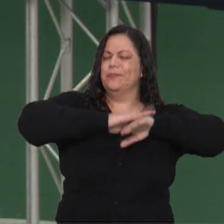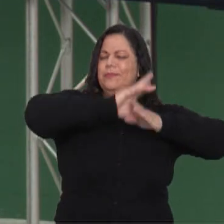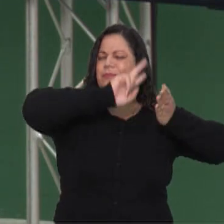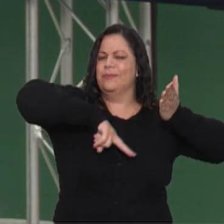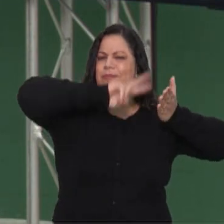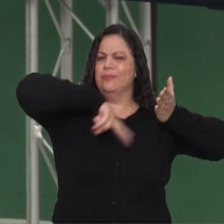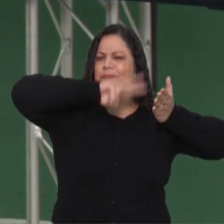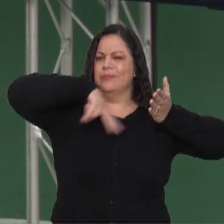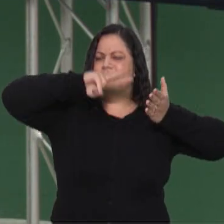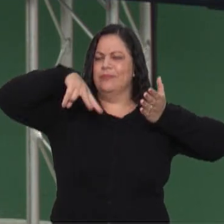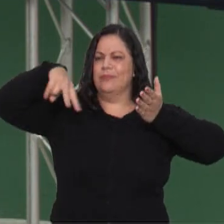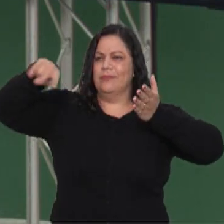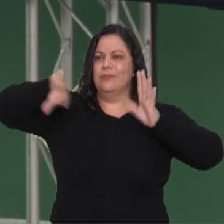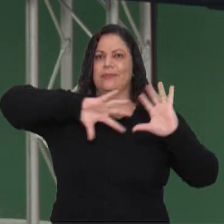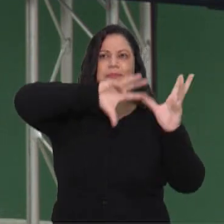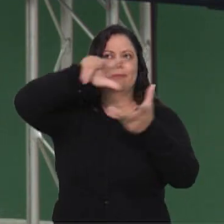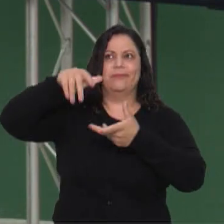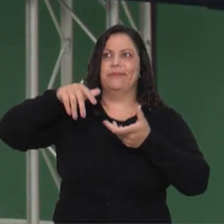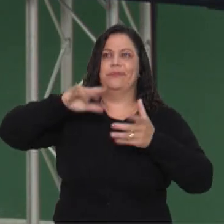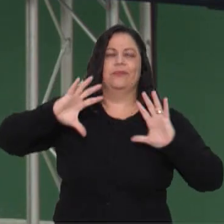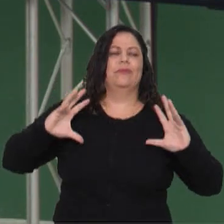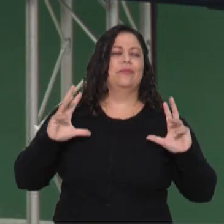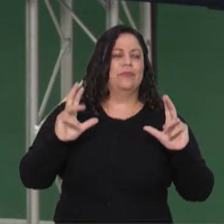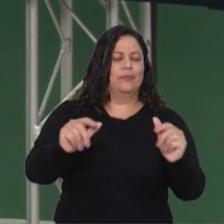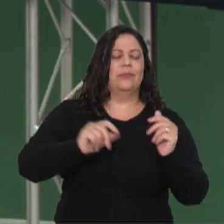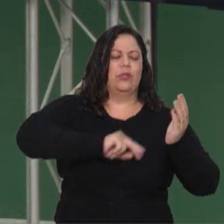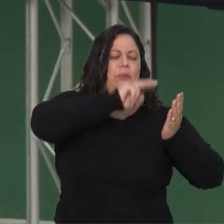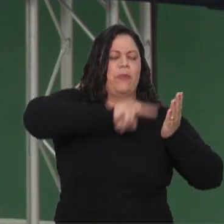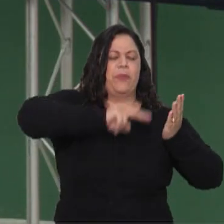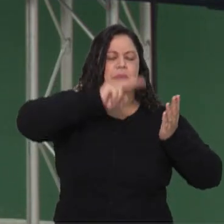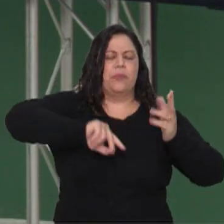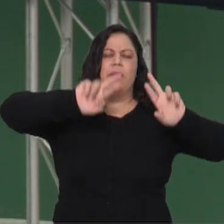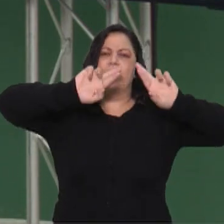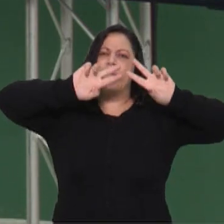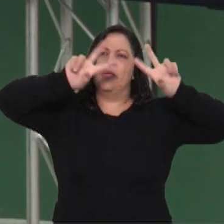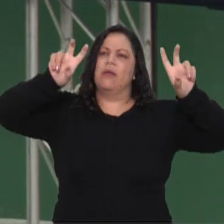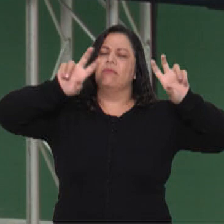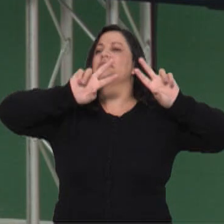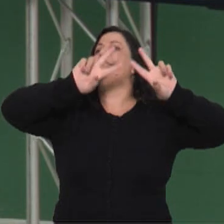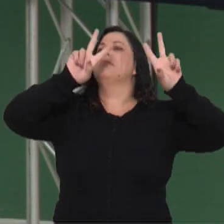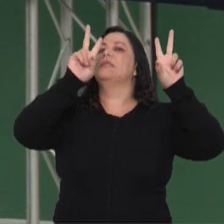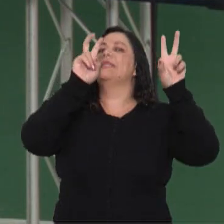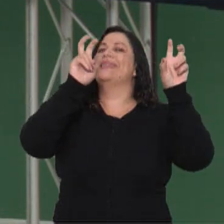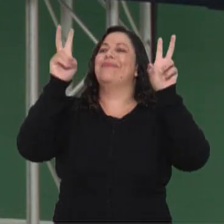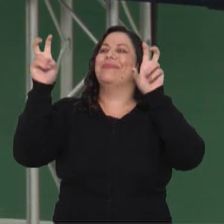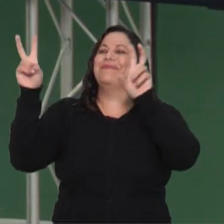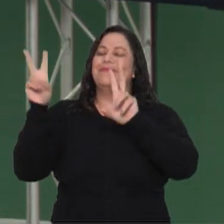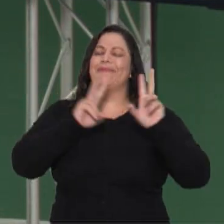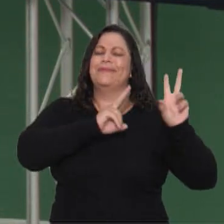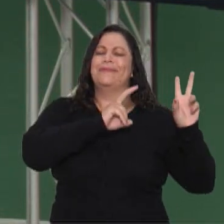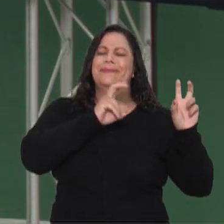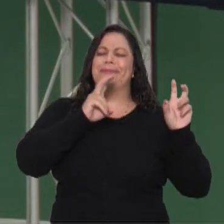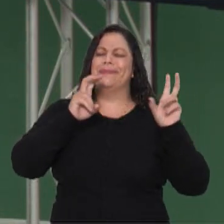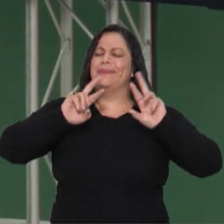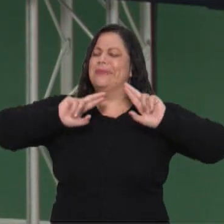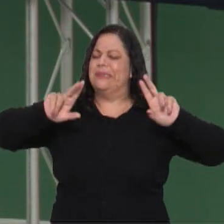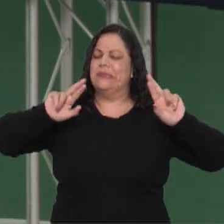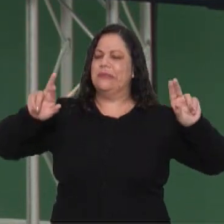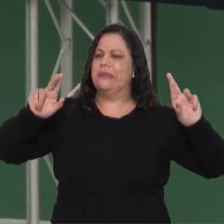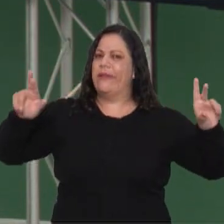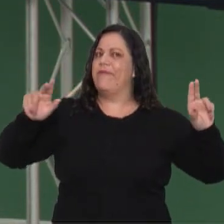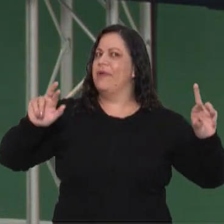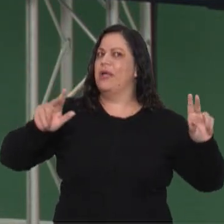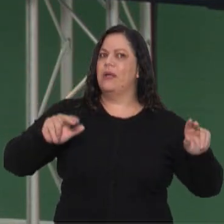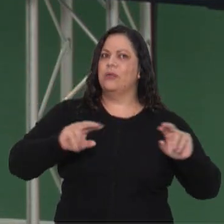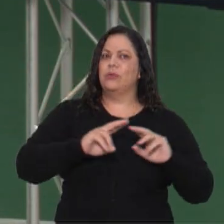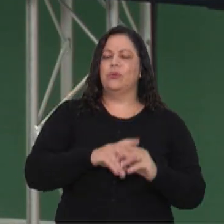quê? Porque ele é um diálogo que vai trazer vários temas da filosofia do Platão. Se você ler do início até o fim o livro A